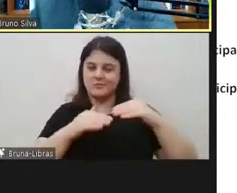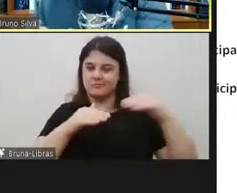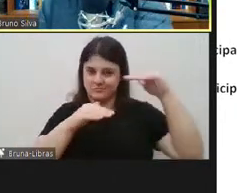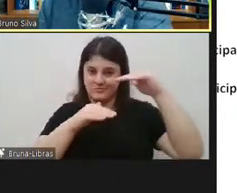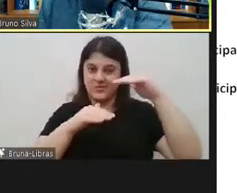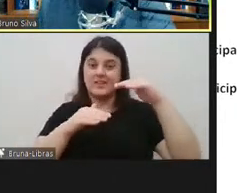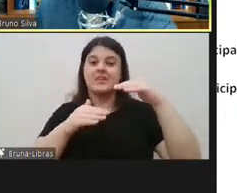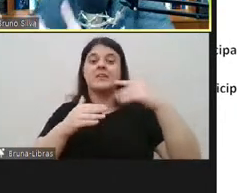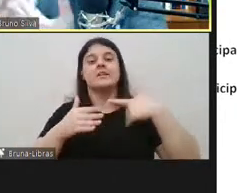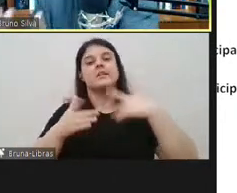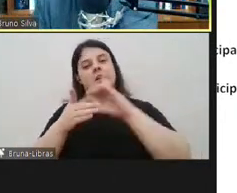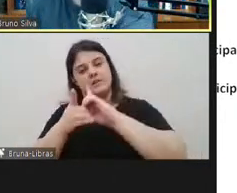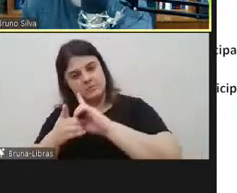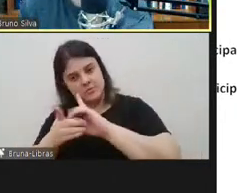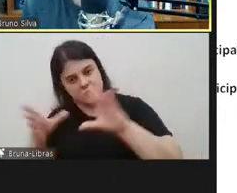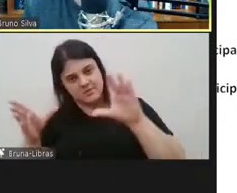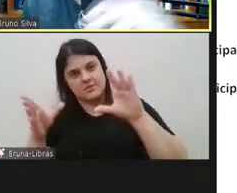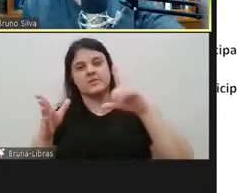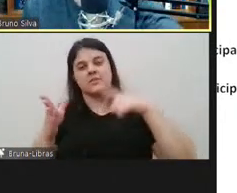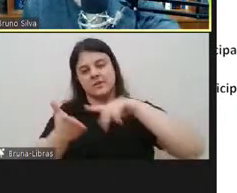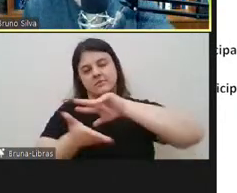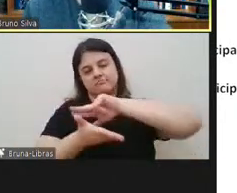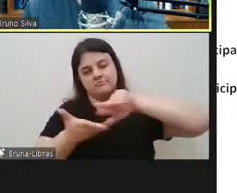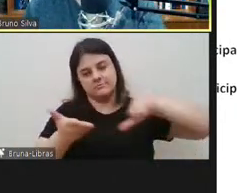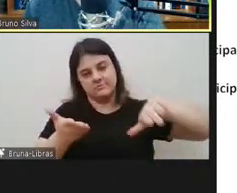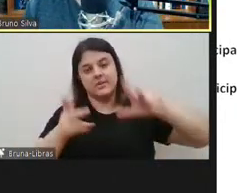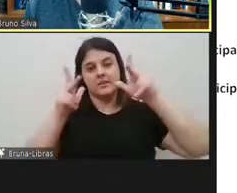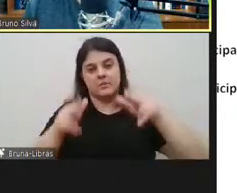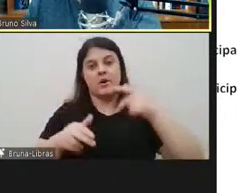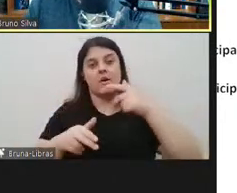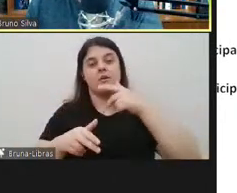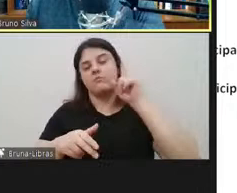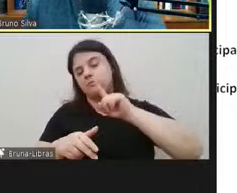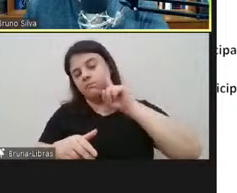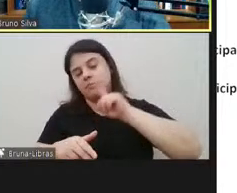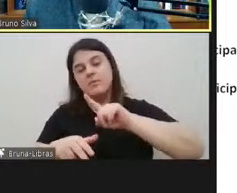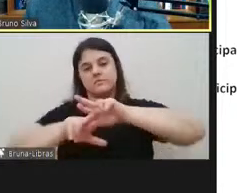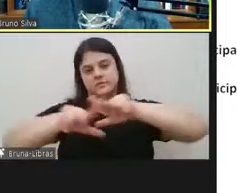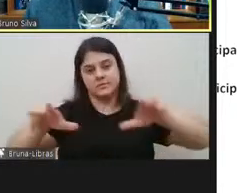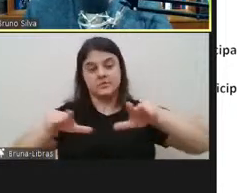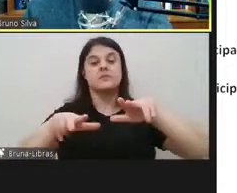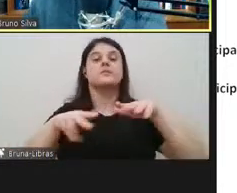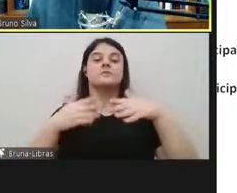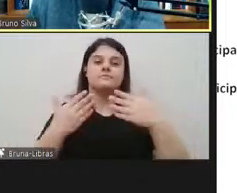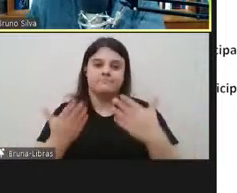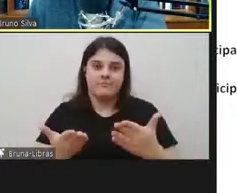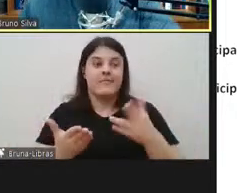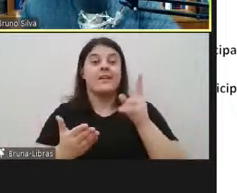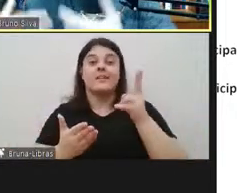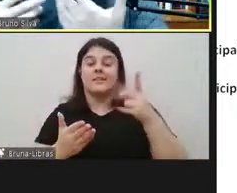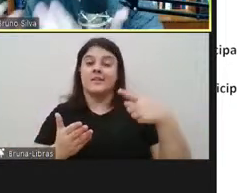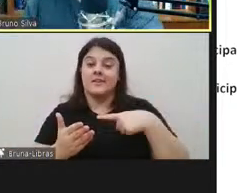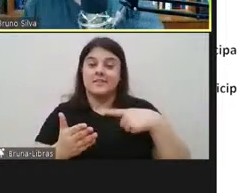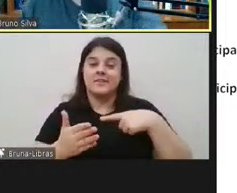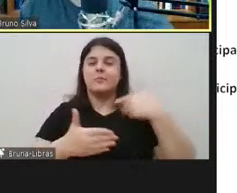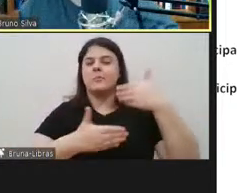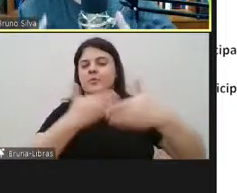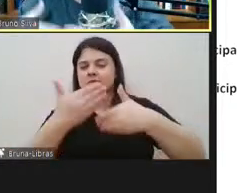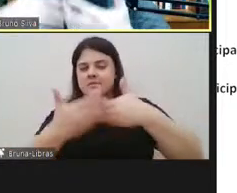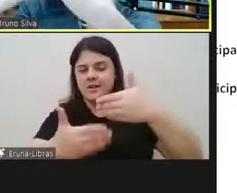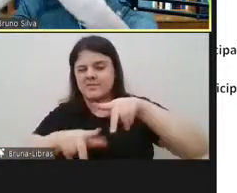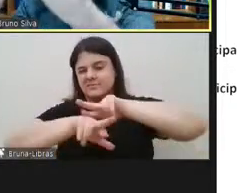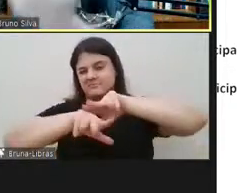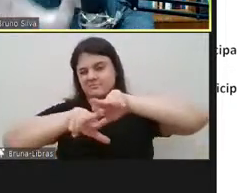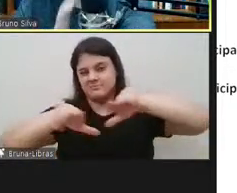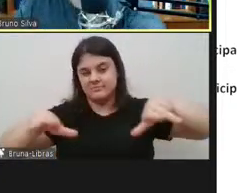seja uma democracia seja berço da Democracia moderna assim como próprios Estados Unidos e tal né Por mais que tenha passado por todo o processo revolucionário